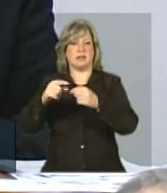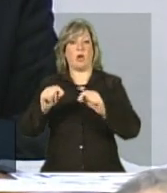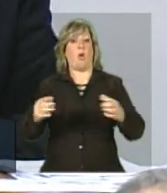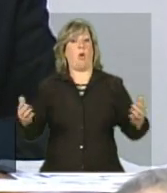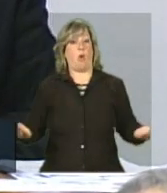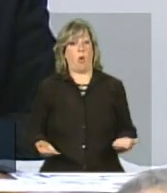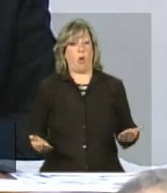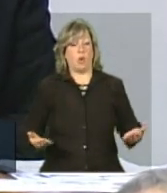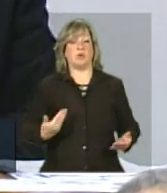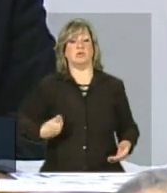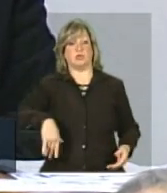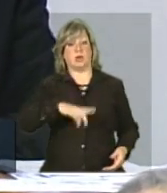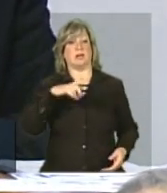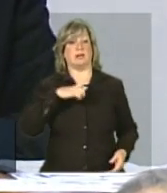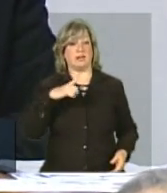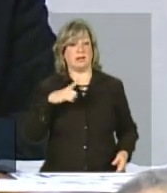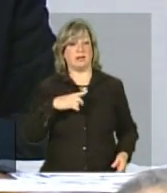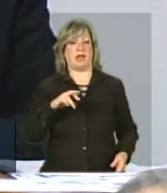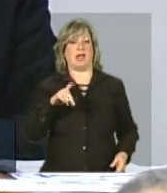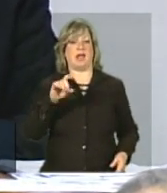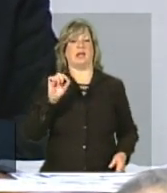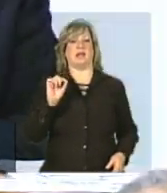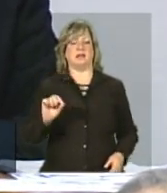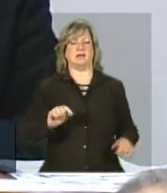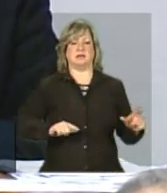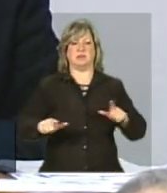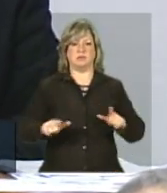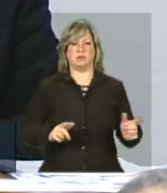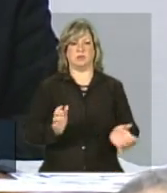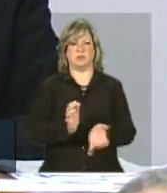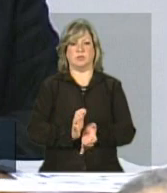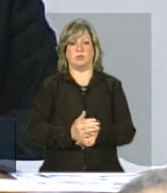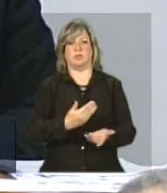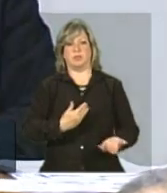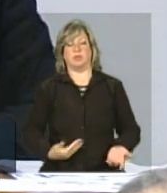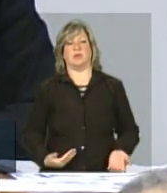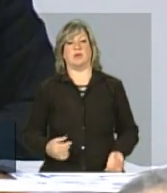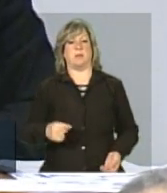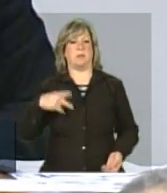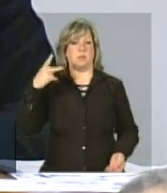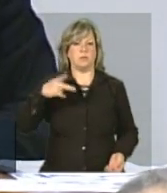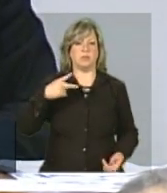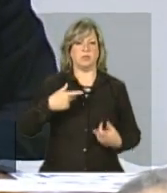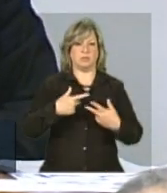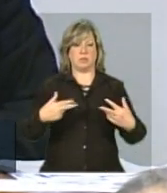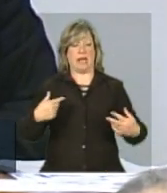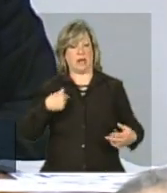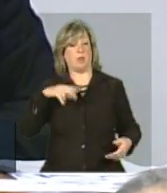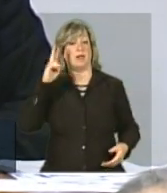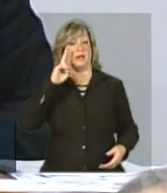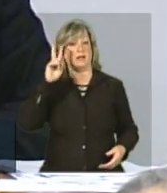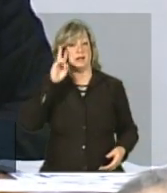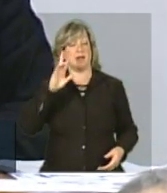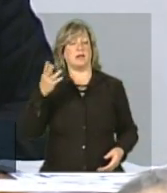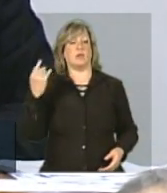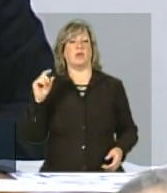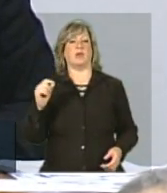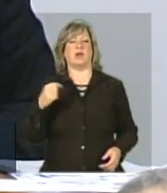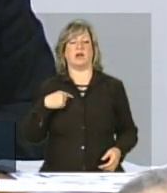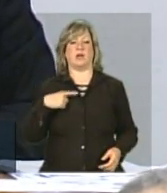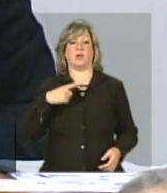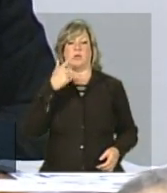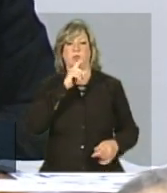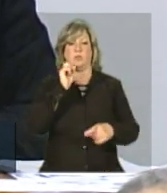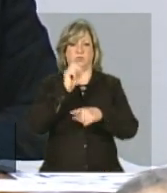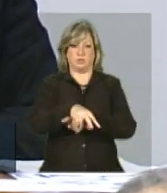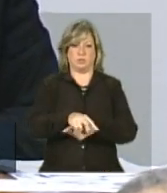nós temos uma rede de gestão pública de políticas de esporte e lazer. Eu recordo abril de 2006, quando assumi o Ministério do